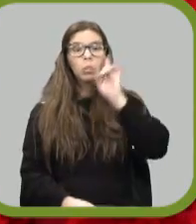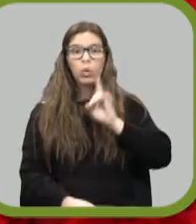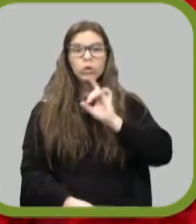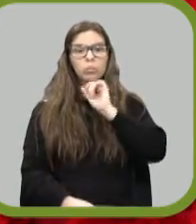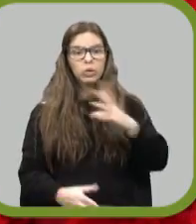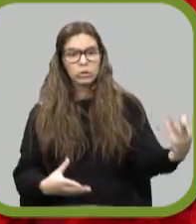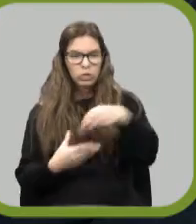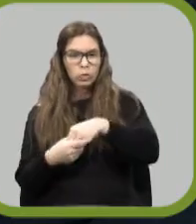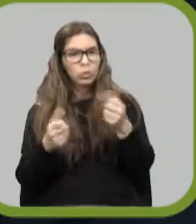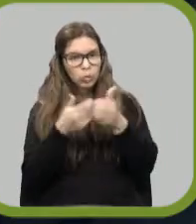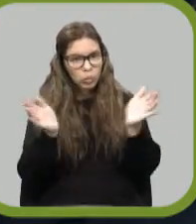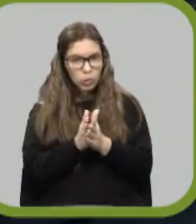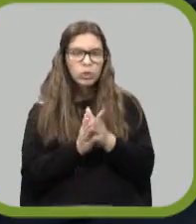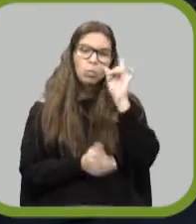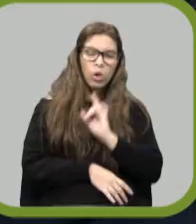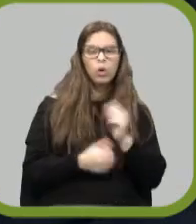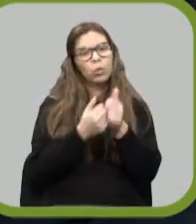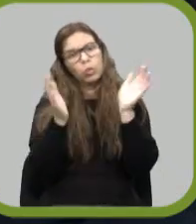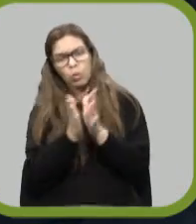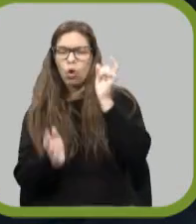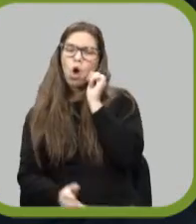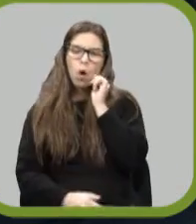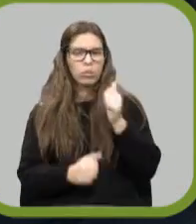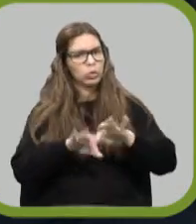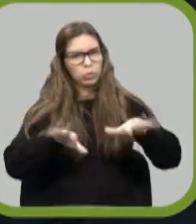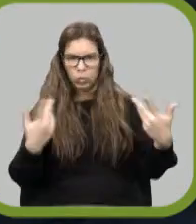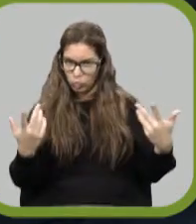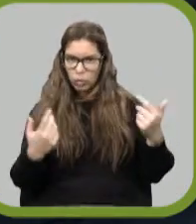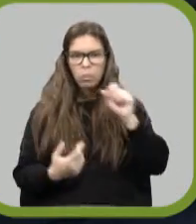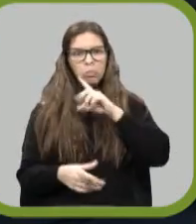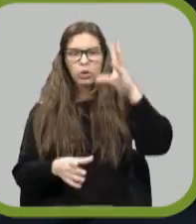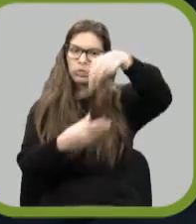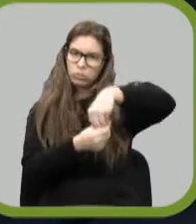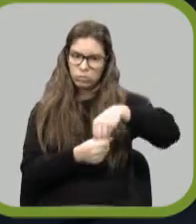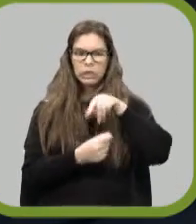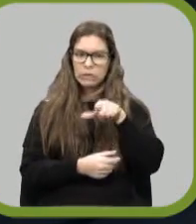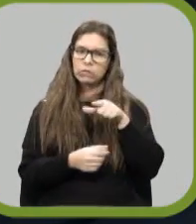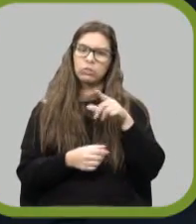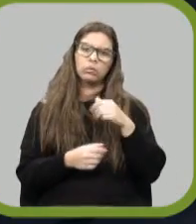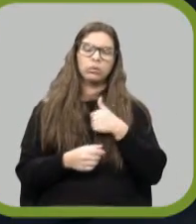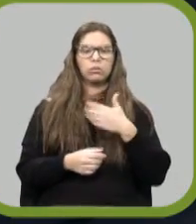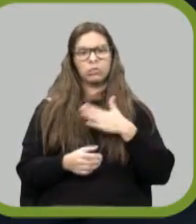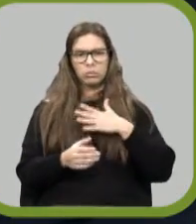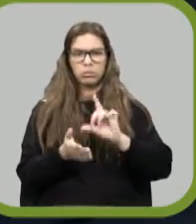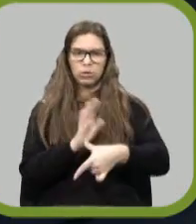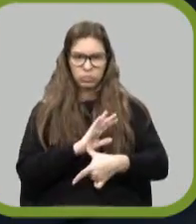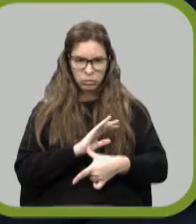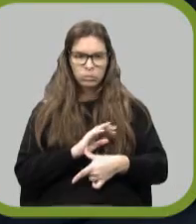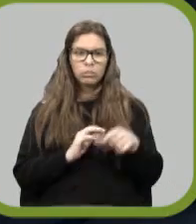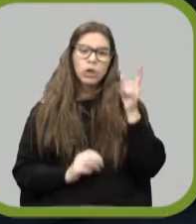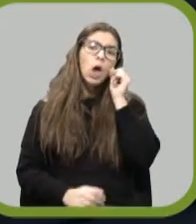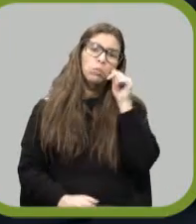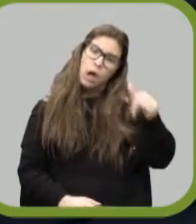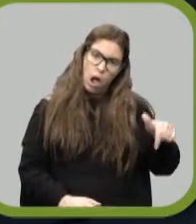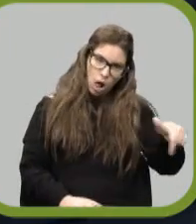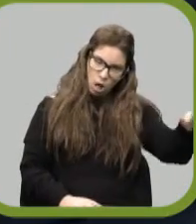mulheres podem fazer parte das Chicas? Todas as mulheres e todos os homens, como eu te estava a dizer, é uma rede inclusiva e não exclusiva. Nós temos